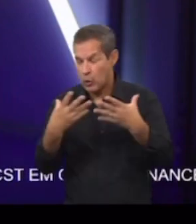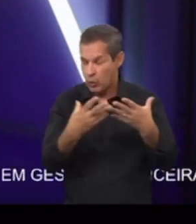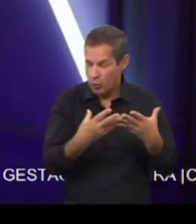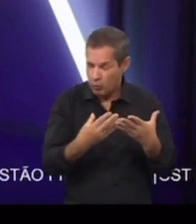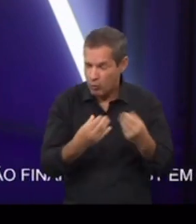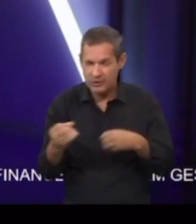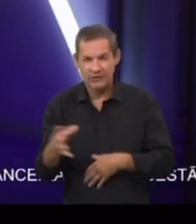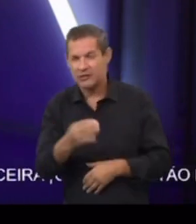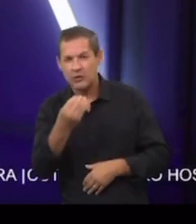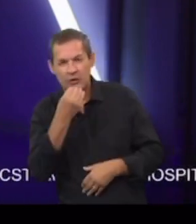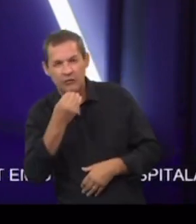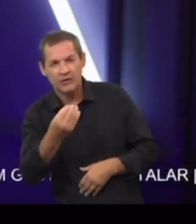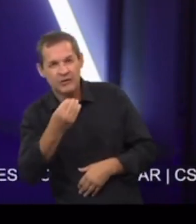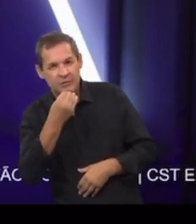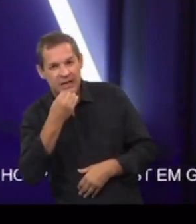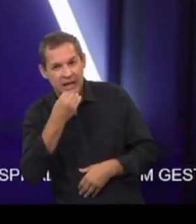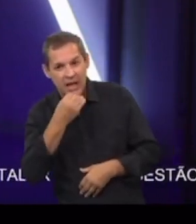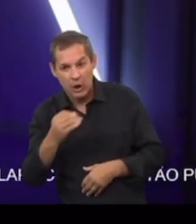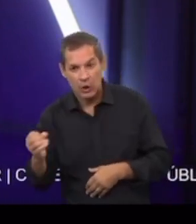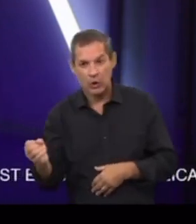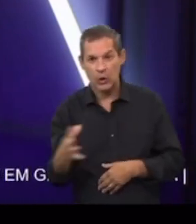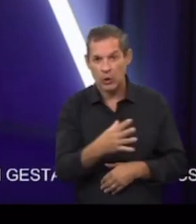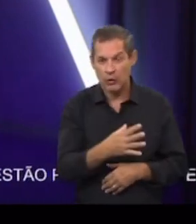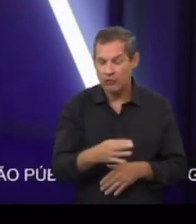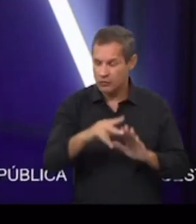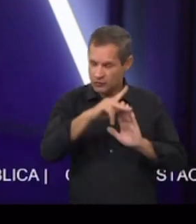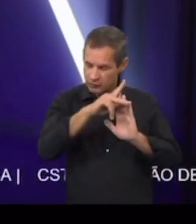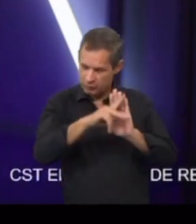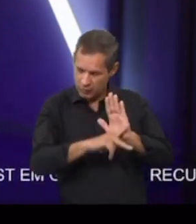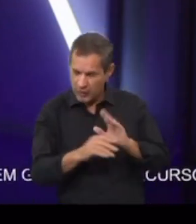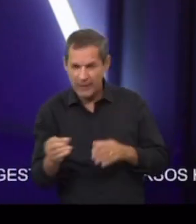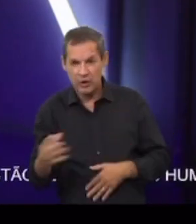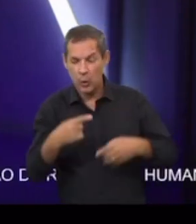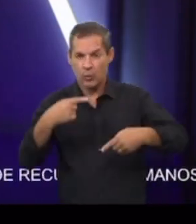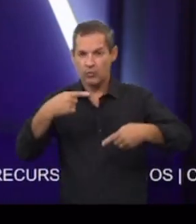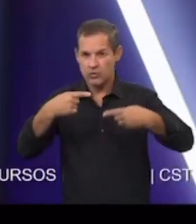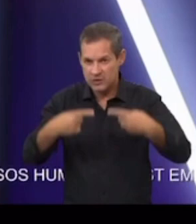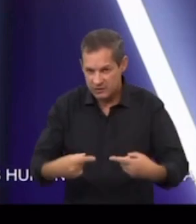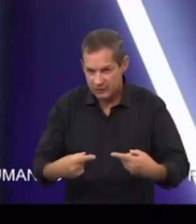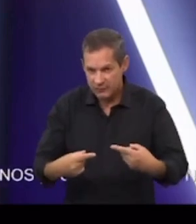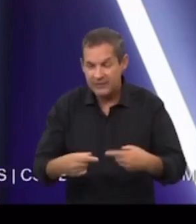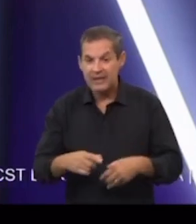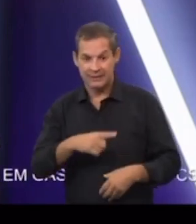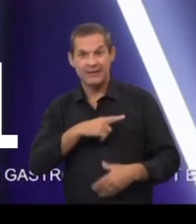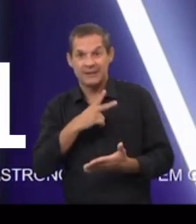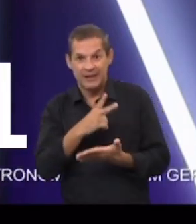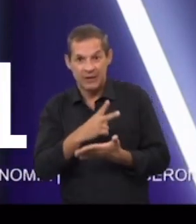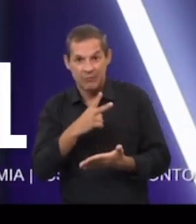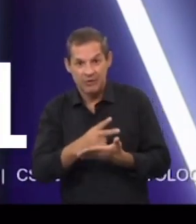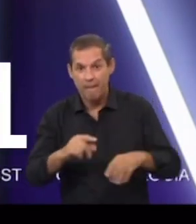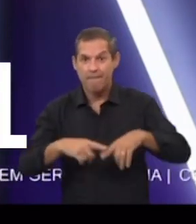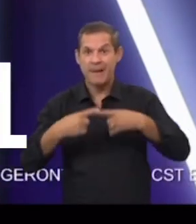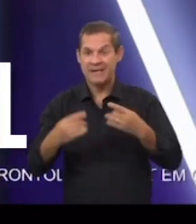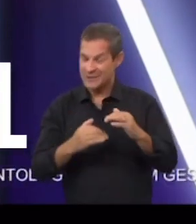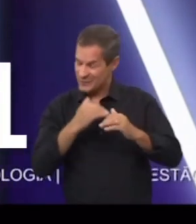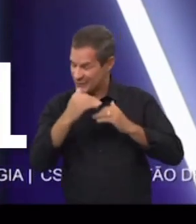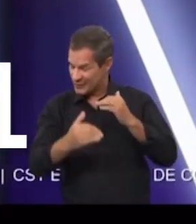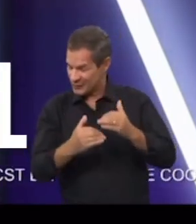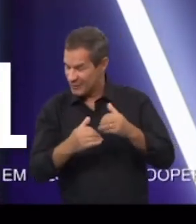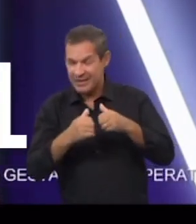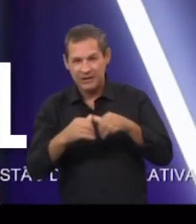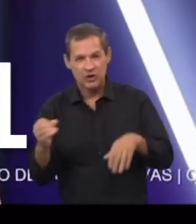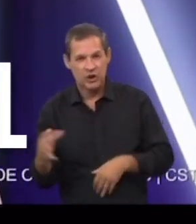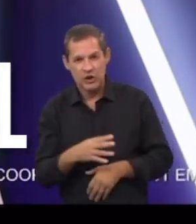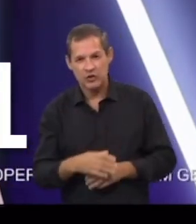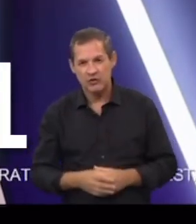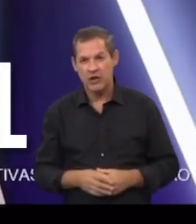de novas possibilidades, novas propostas e novos desafios. Para que tenham ainda mais sucesso nessa